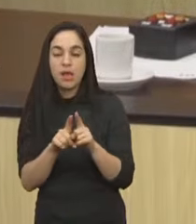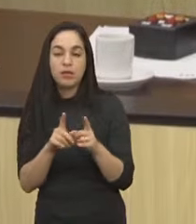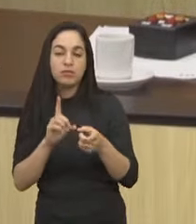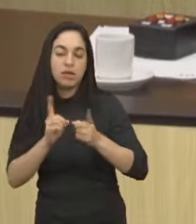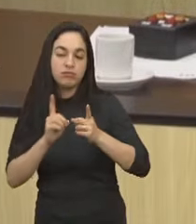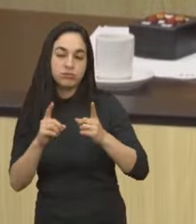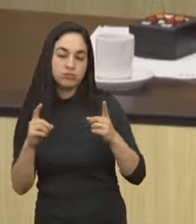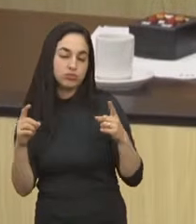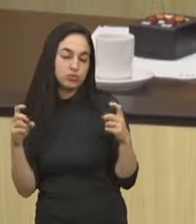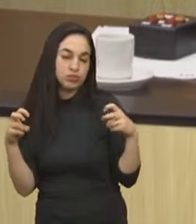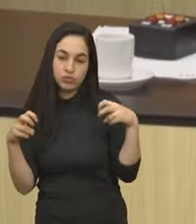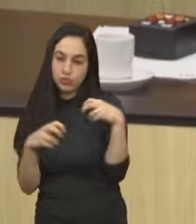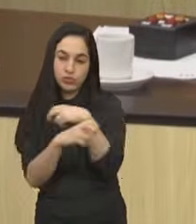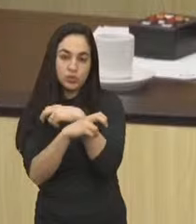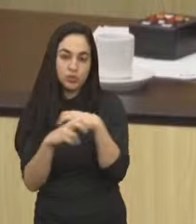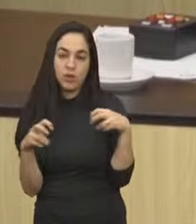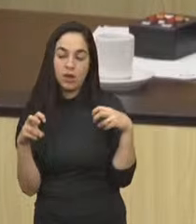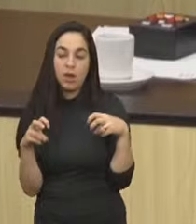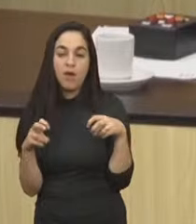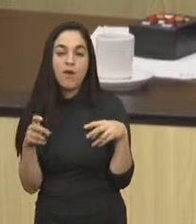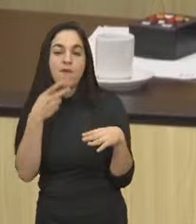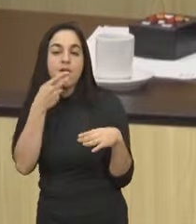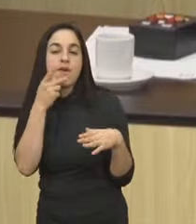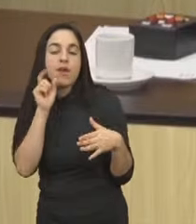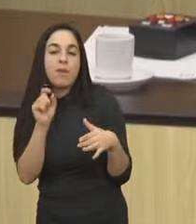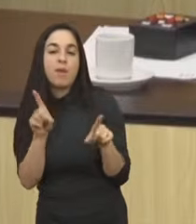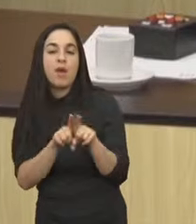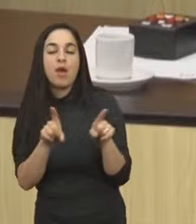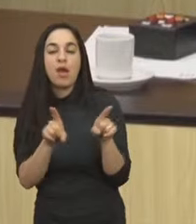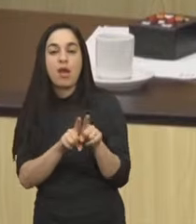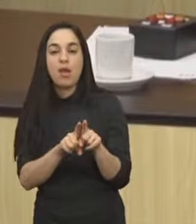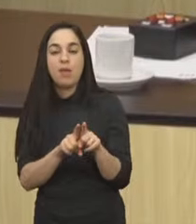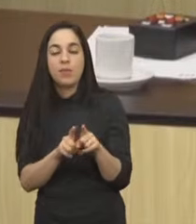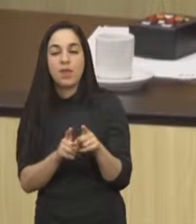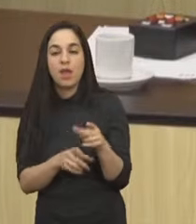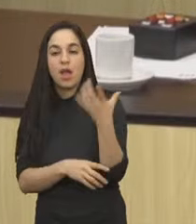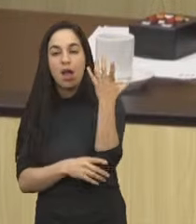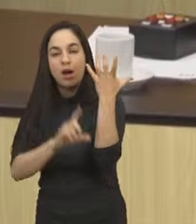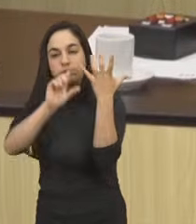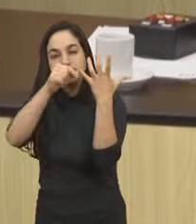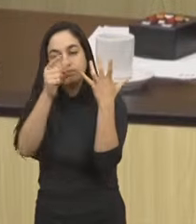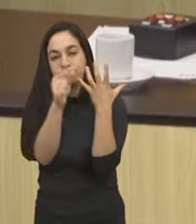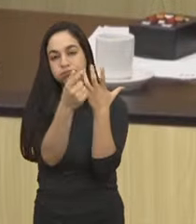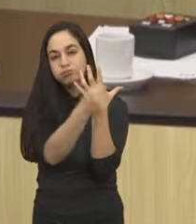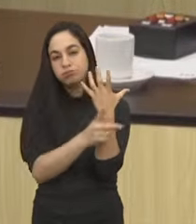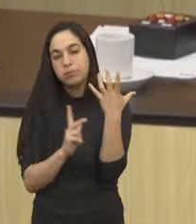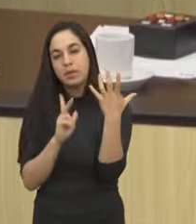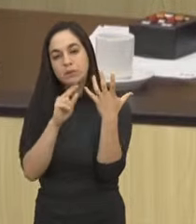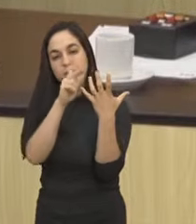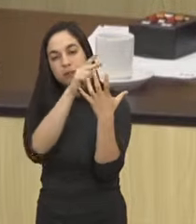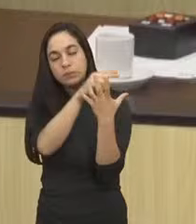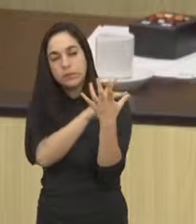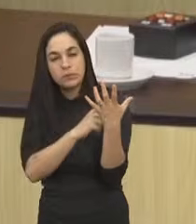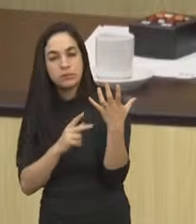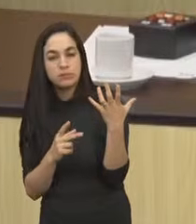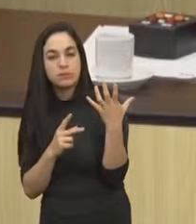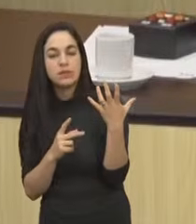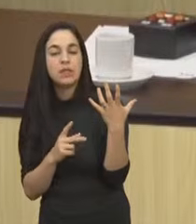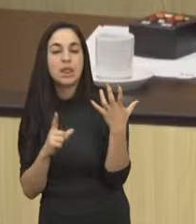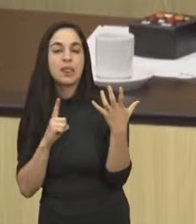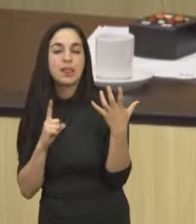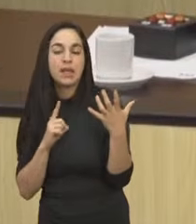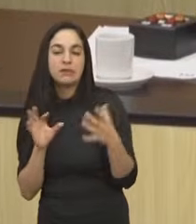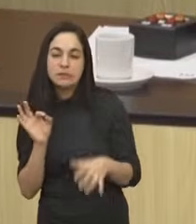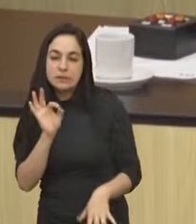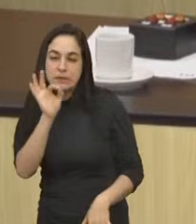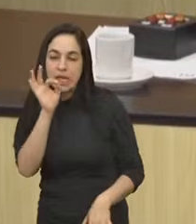ponto levantado é que galhos e folhas acumulados favorecem a proliferação de pragas urbanas, como